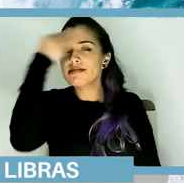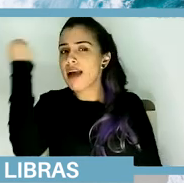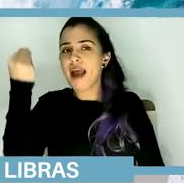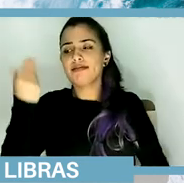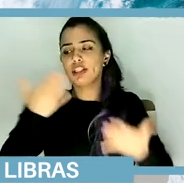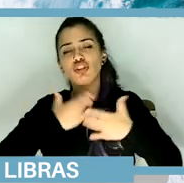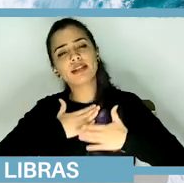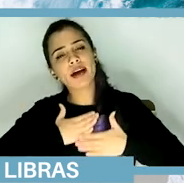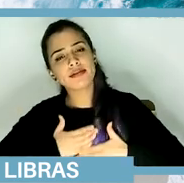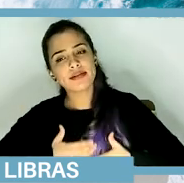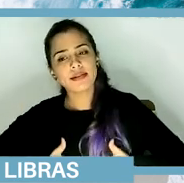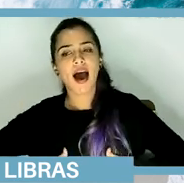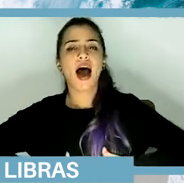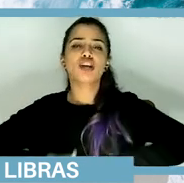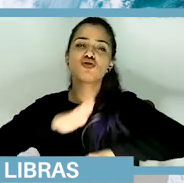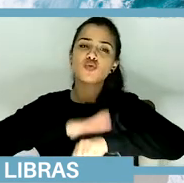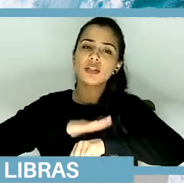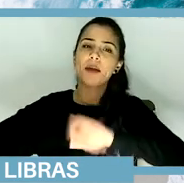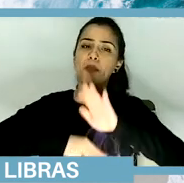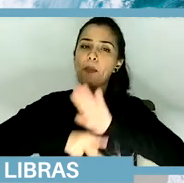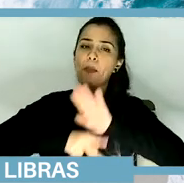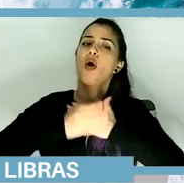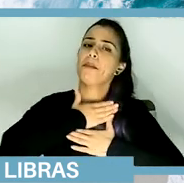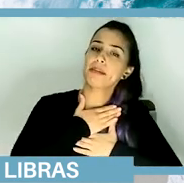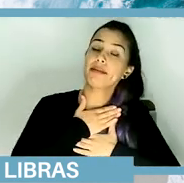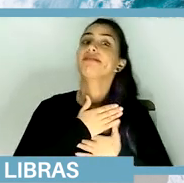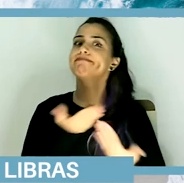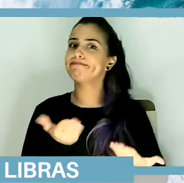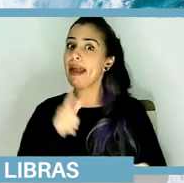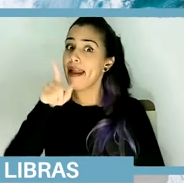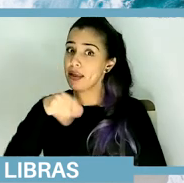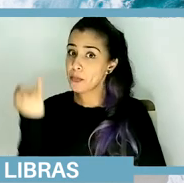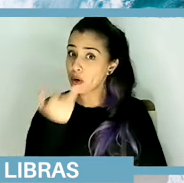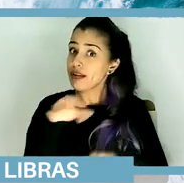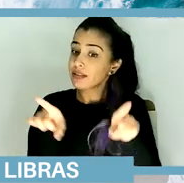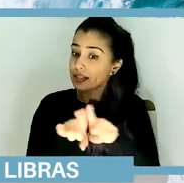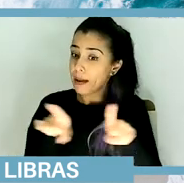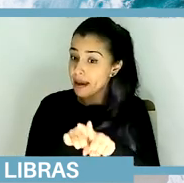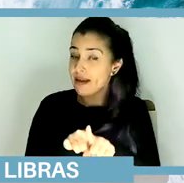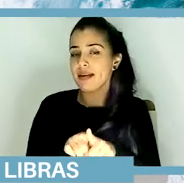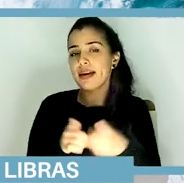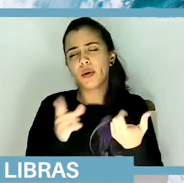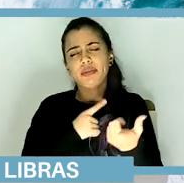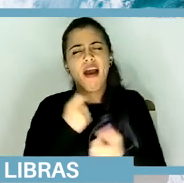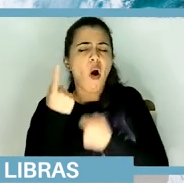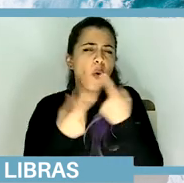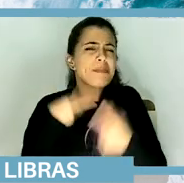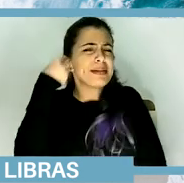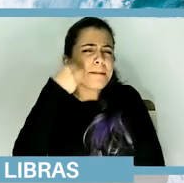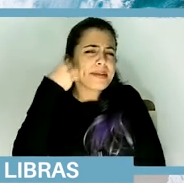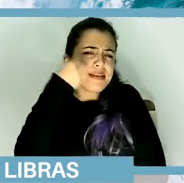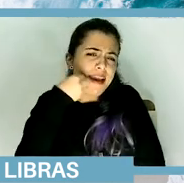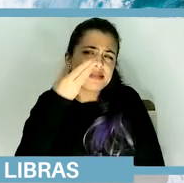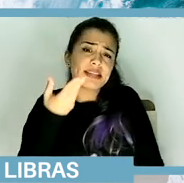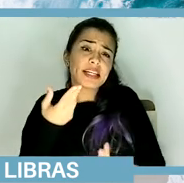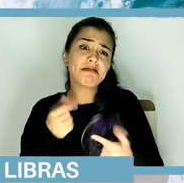descansar esquece de tirar um tempo para gente e isso é muito importante então os aprendizados espero que né posso falar um pouquinho